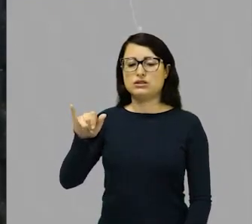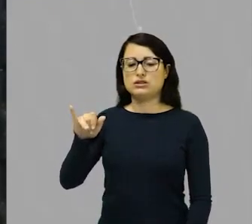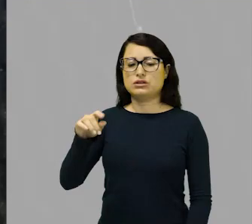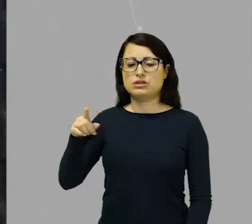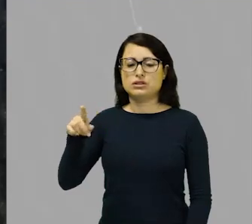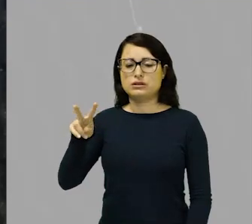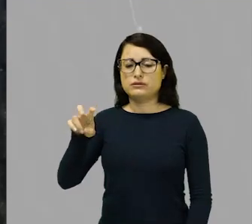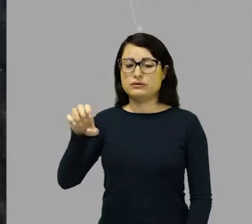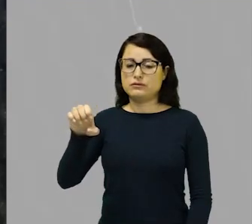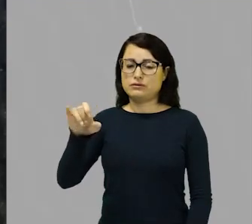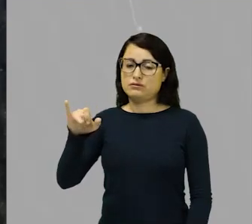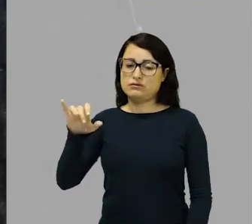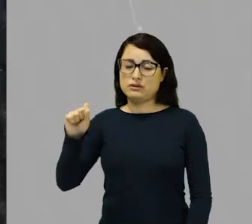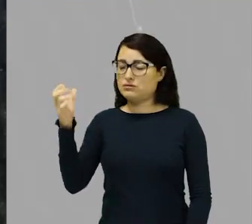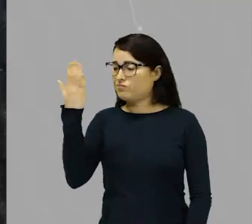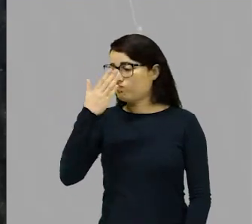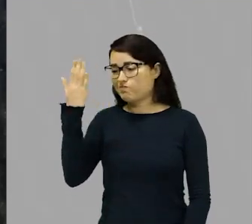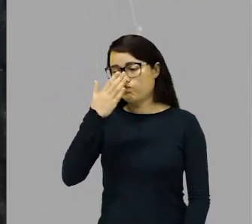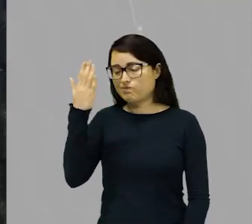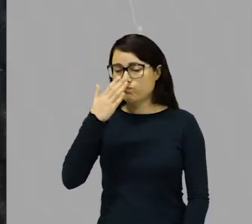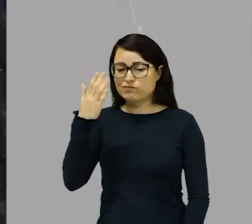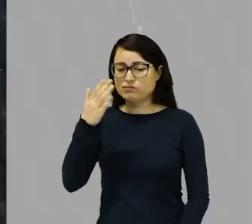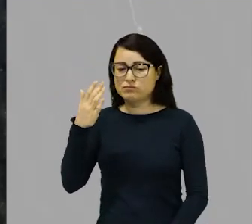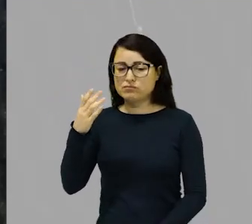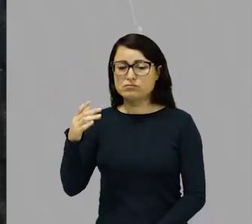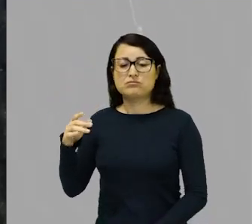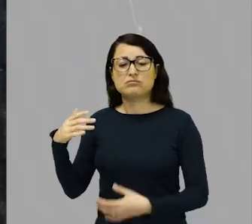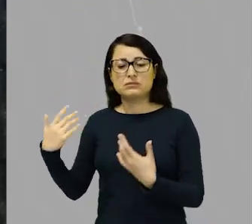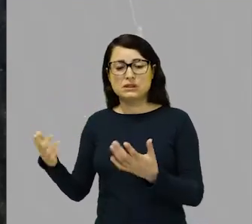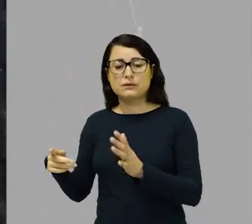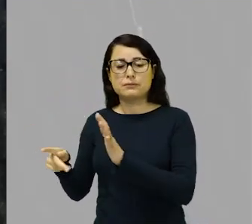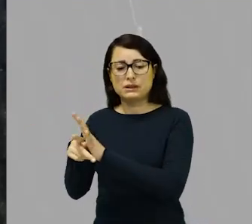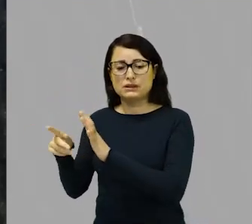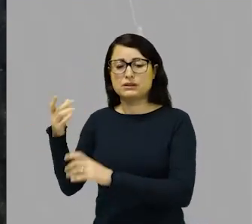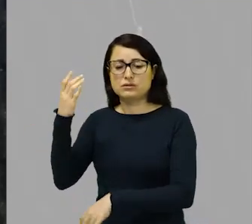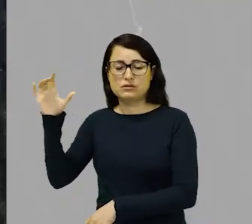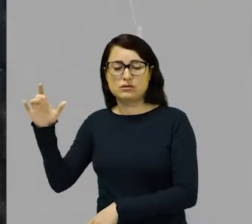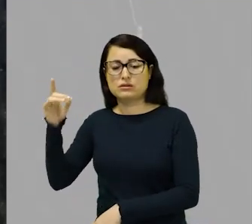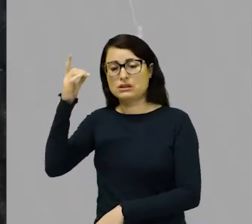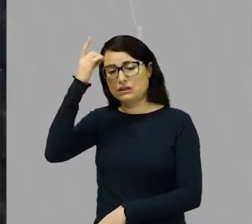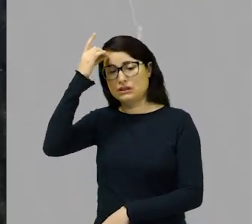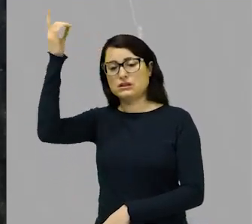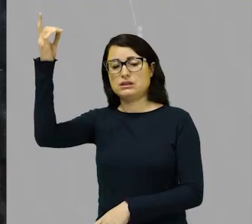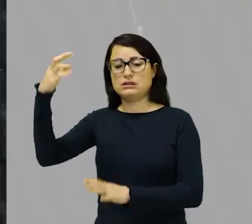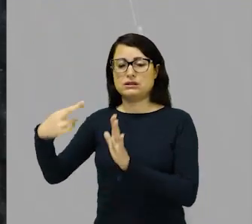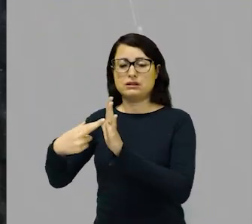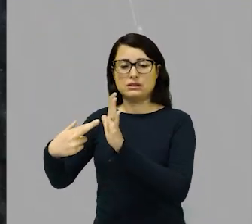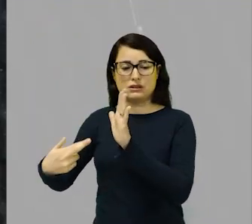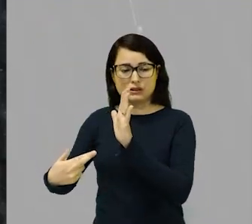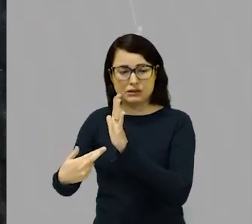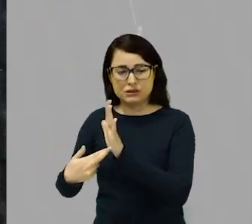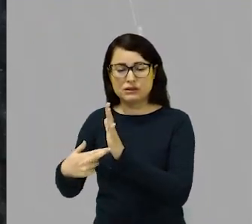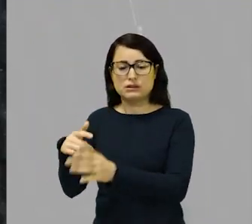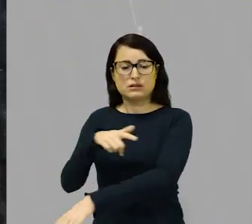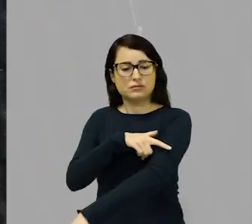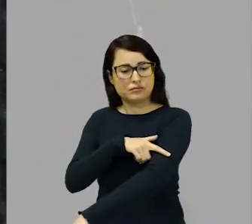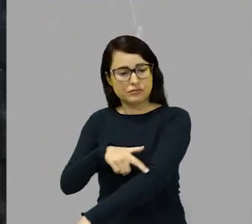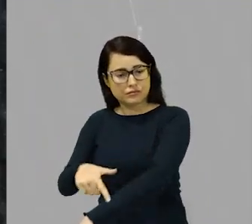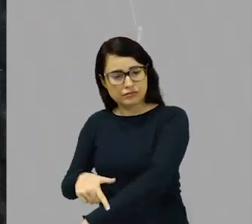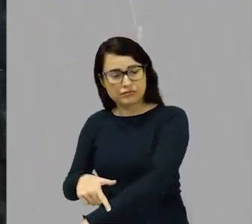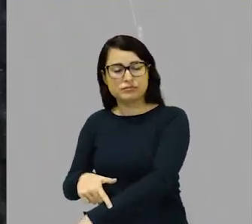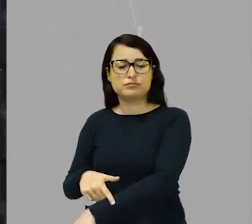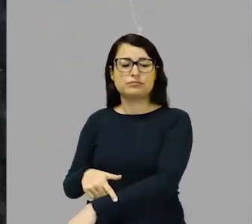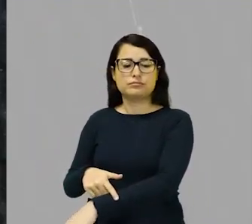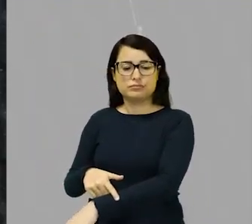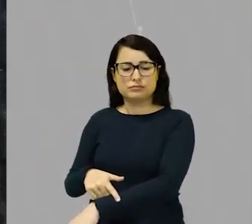tocar, não pode ver, mas que fazem parte da cultura também. São as ideias, as normas que regulam o comportamento,